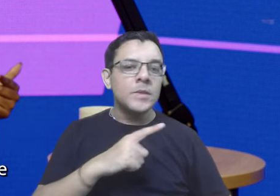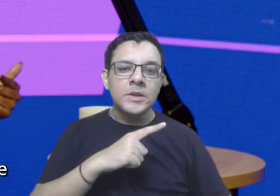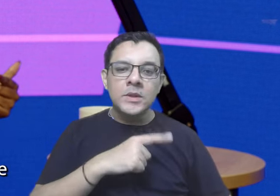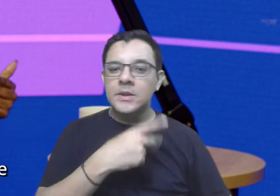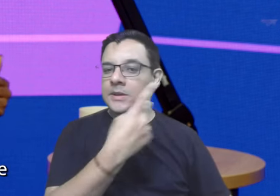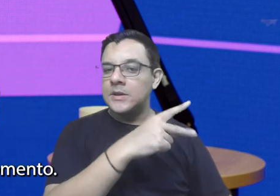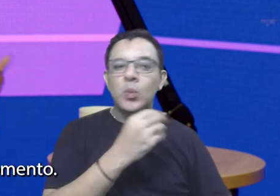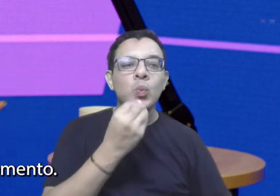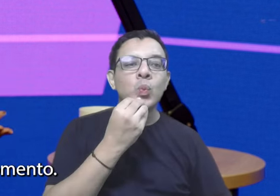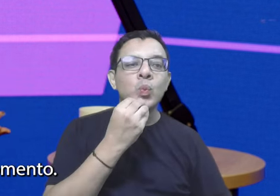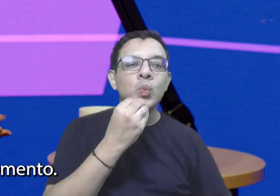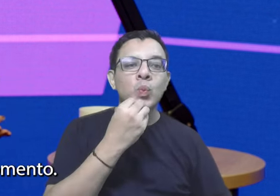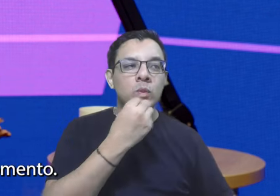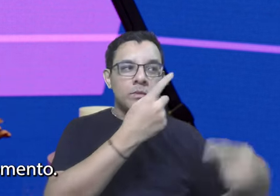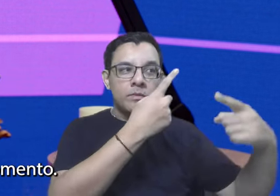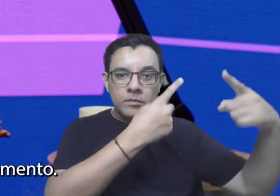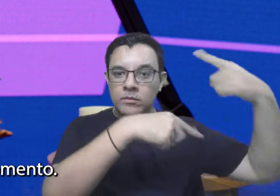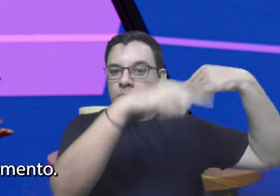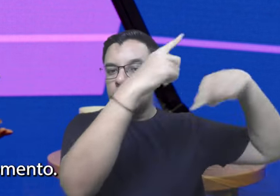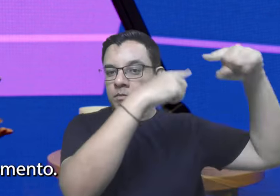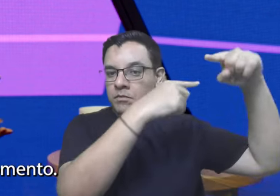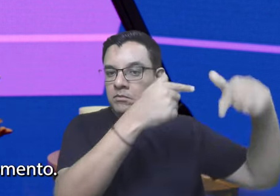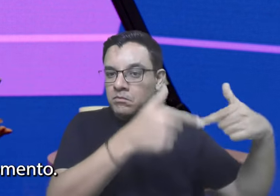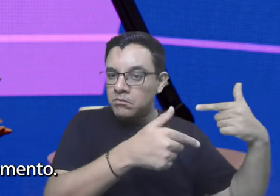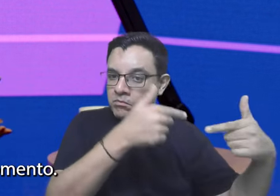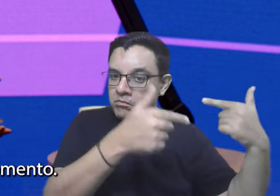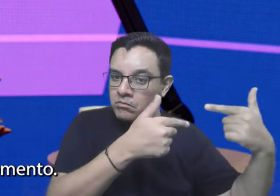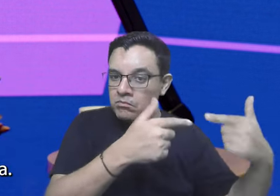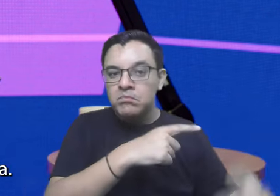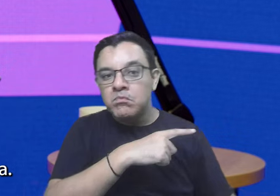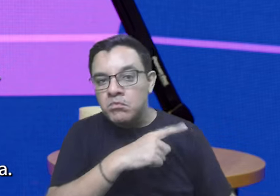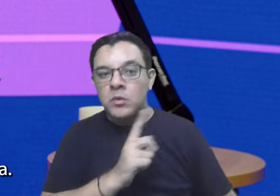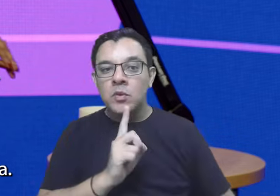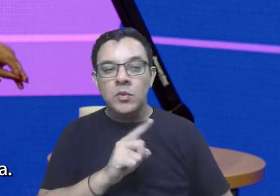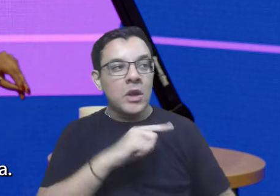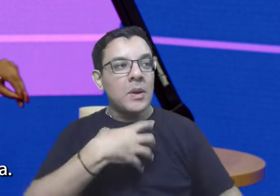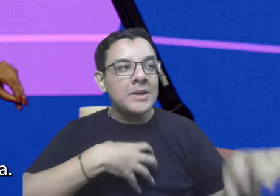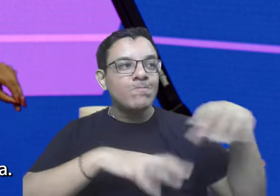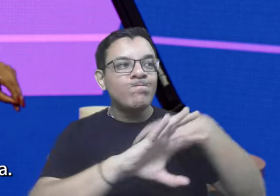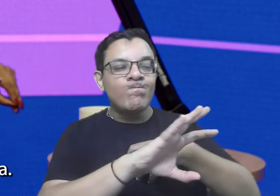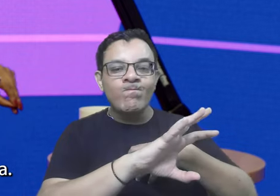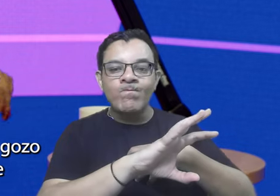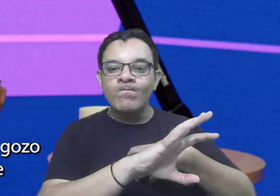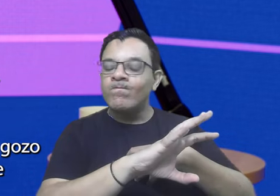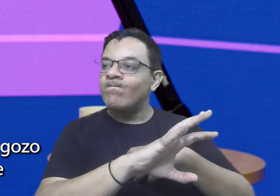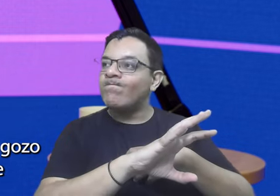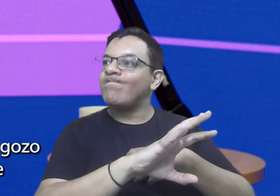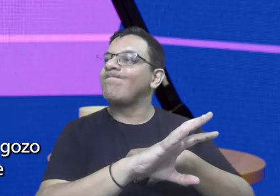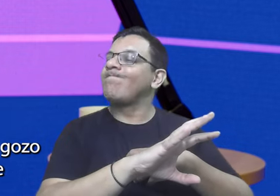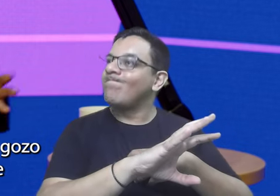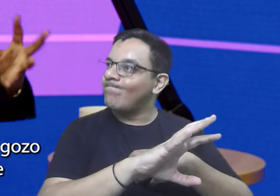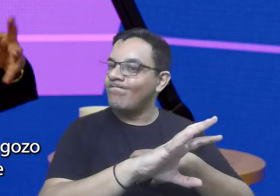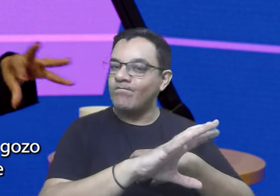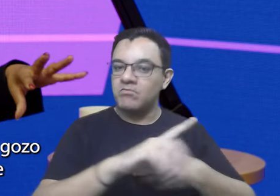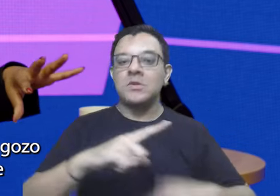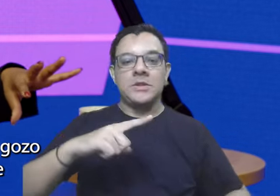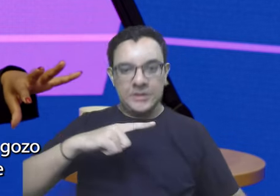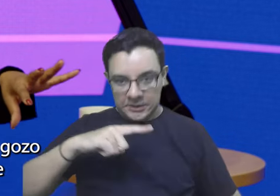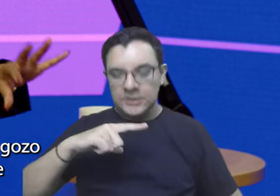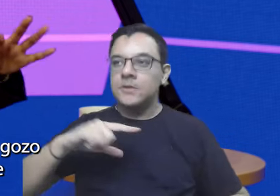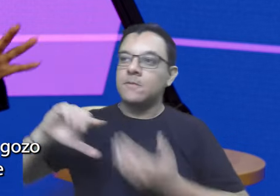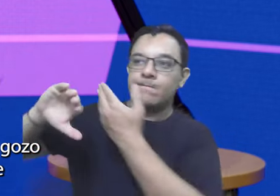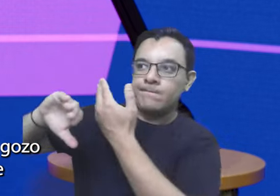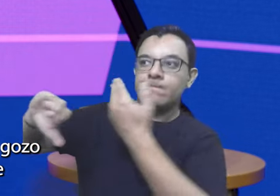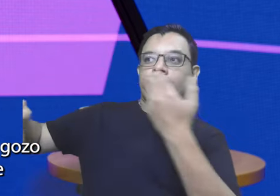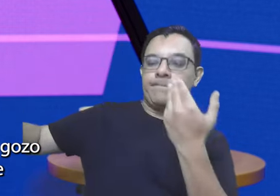oportunidade né de ser promovida Em algum momento e aí ele se pôs no lugar dela ele falou não eu vou fazer o